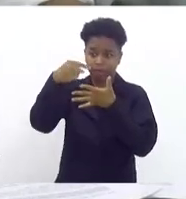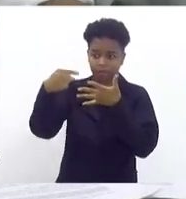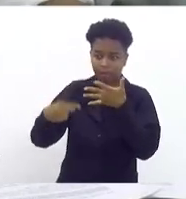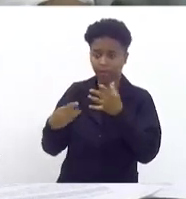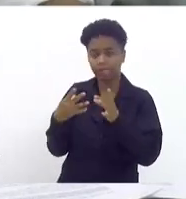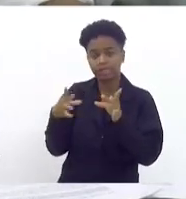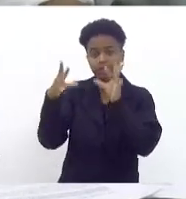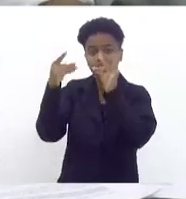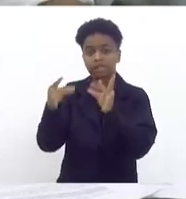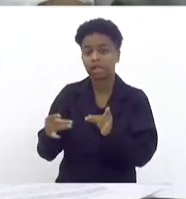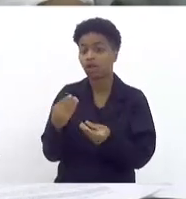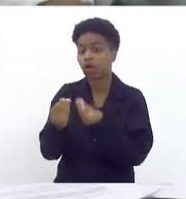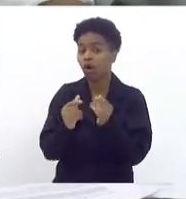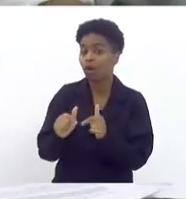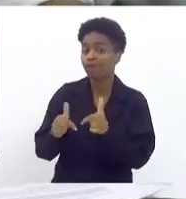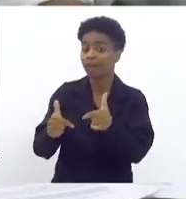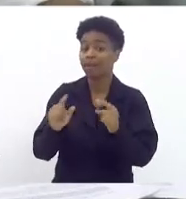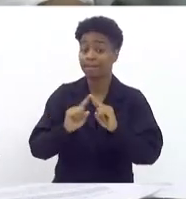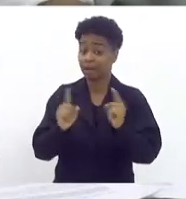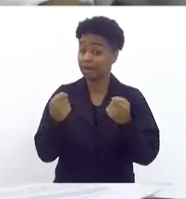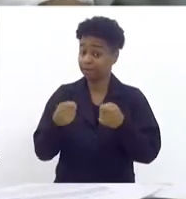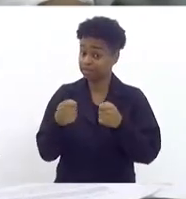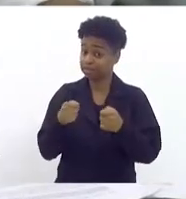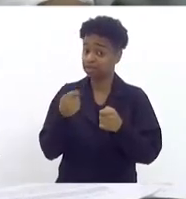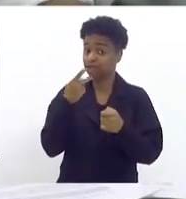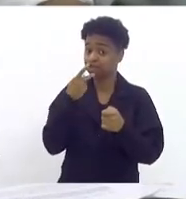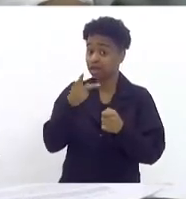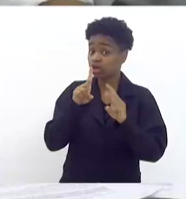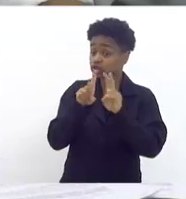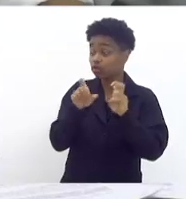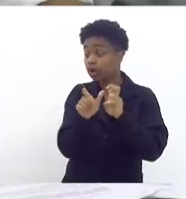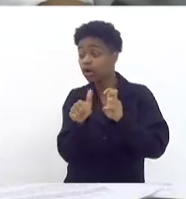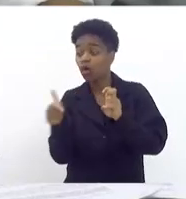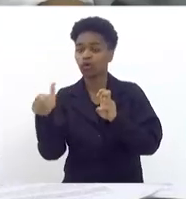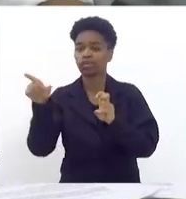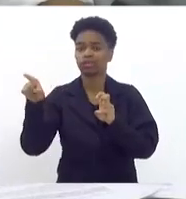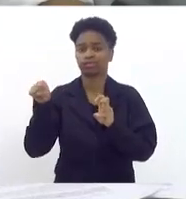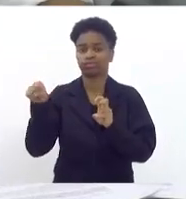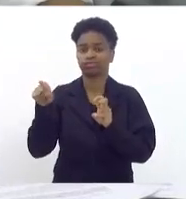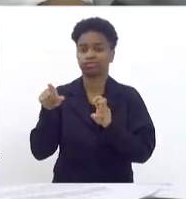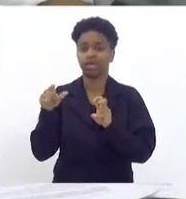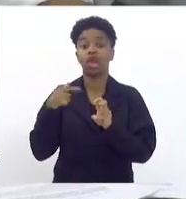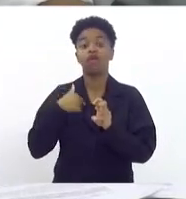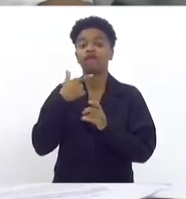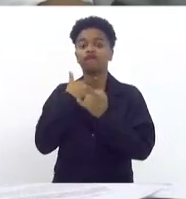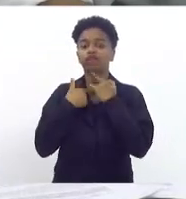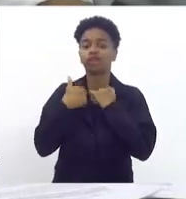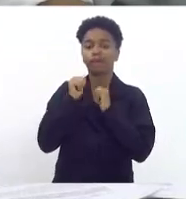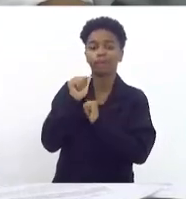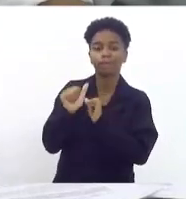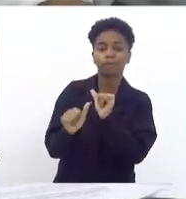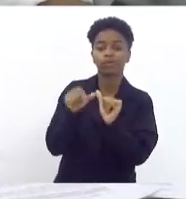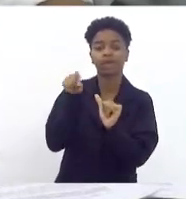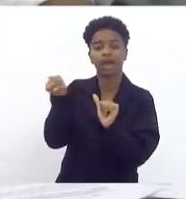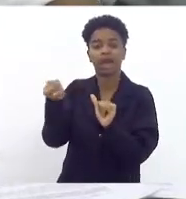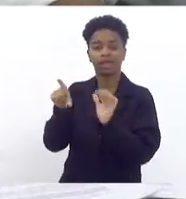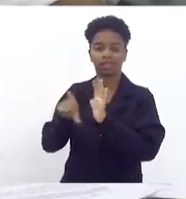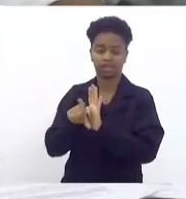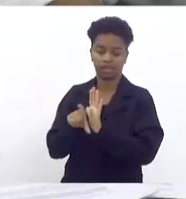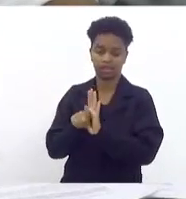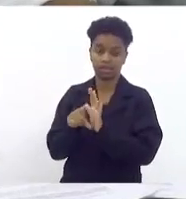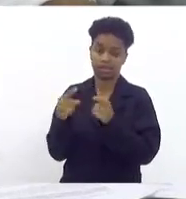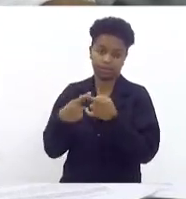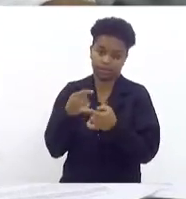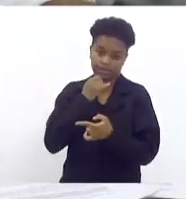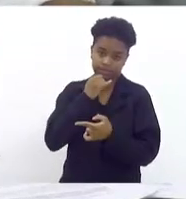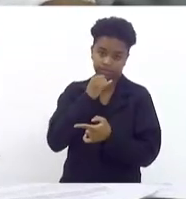programa. Mas aí ele deve mencionar a lei do programa. Isso. Altera a lei e então. Dizer, olha, eu quero alterar para dizer que, nesse caso, a